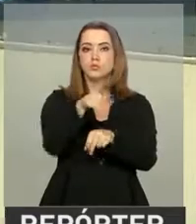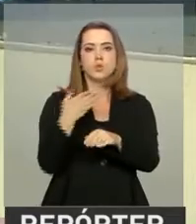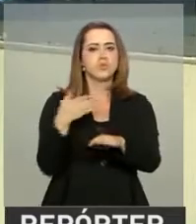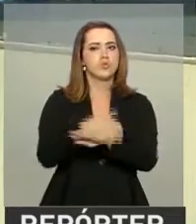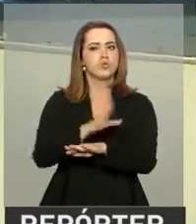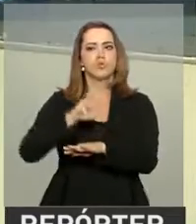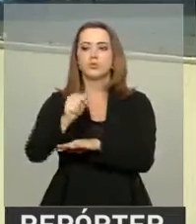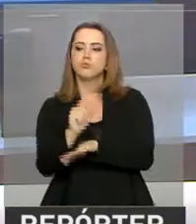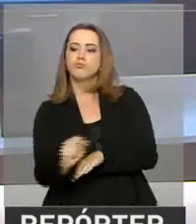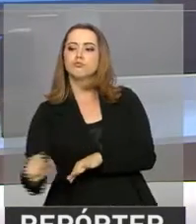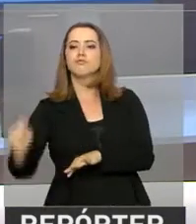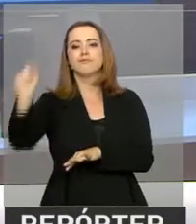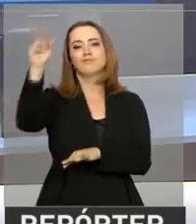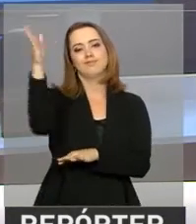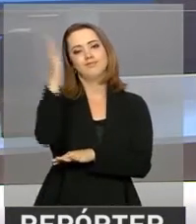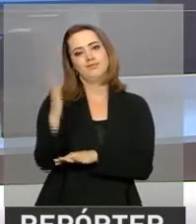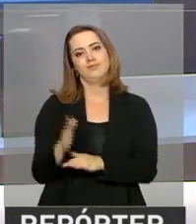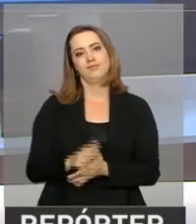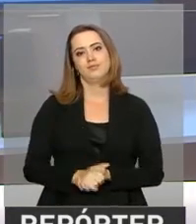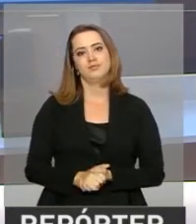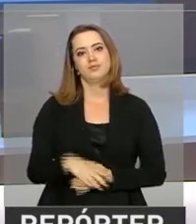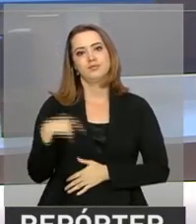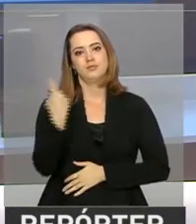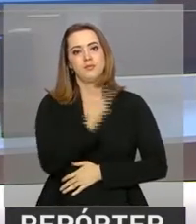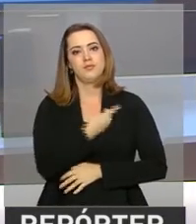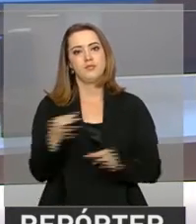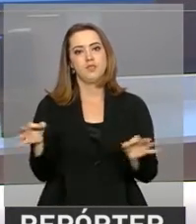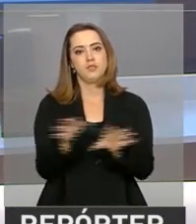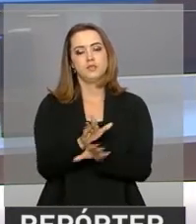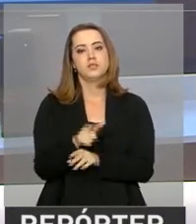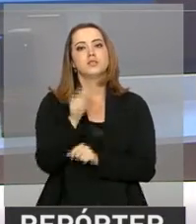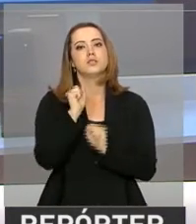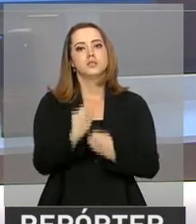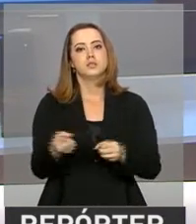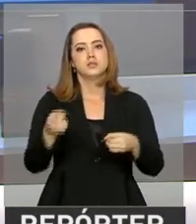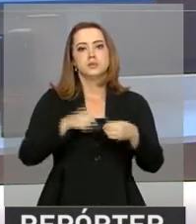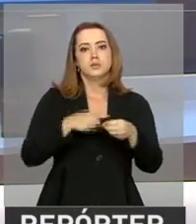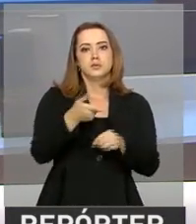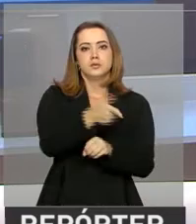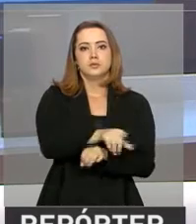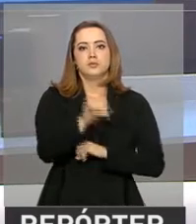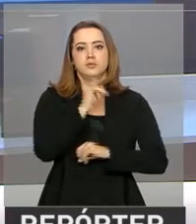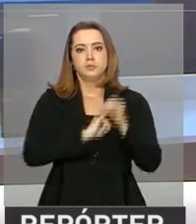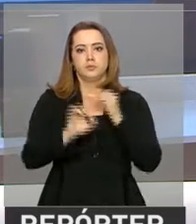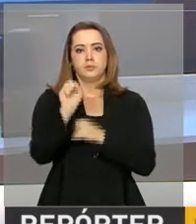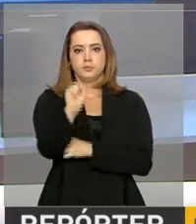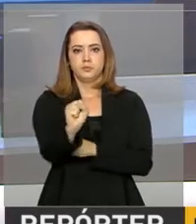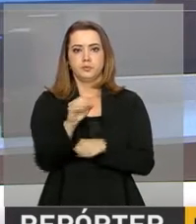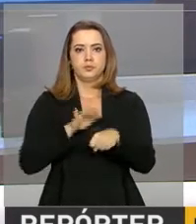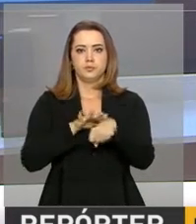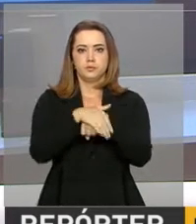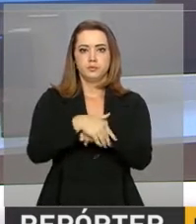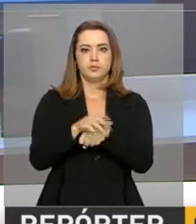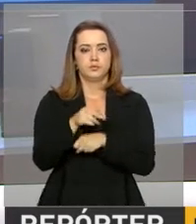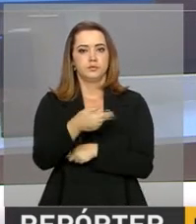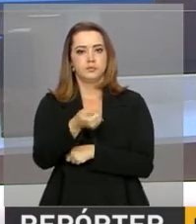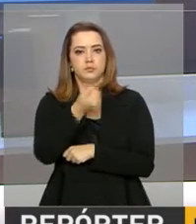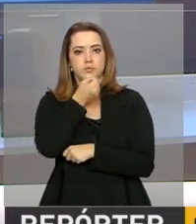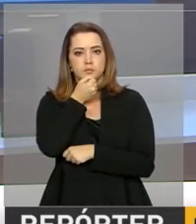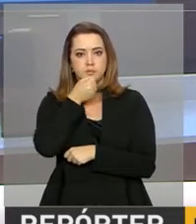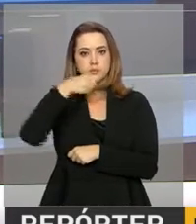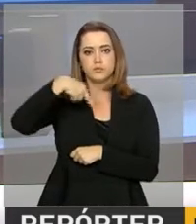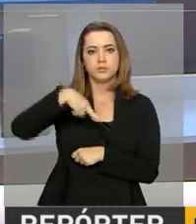todos os lugares do país. Nós ficamos por aqui. Podemos voltar a qualquer momento com outras informações ou às 8 da noite na próxima edição